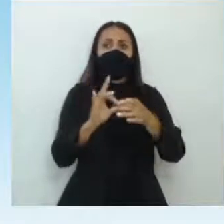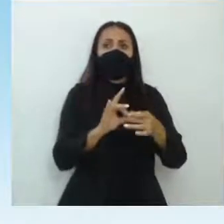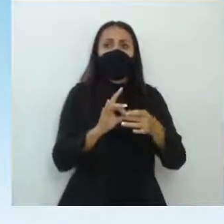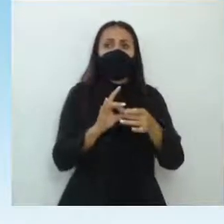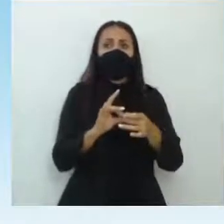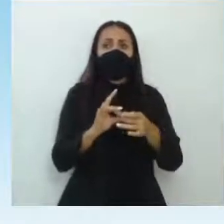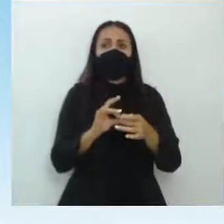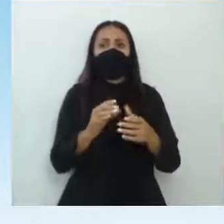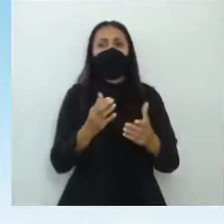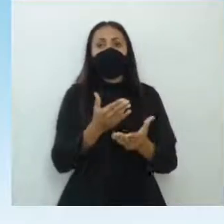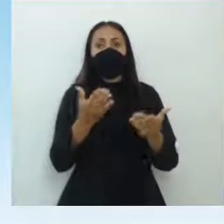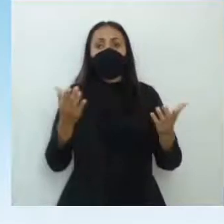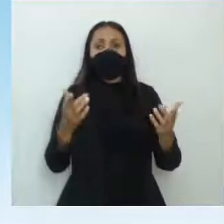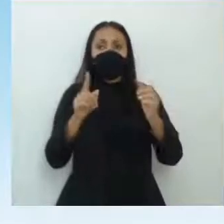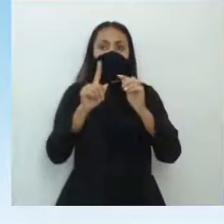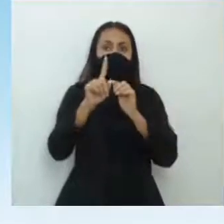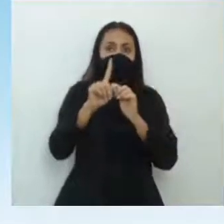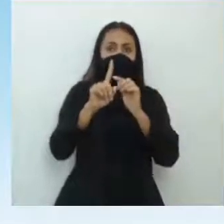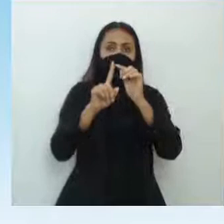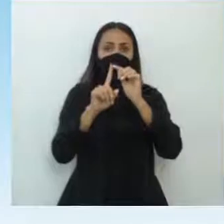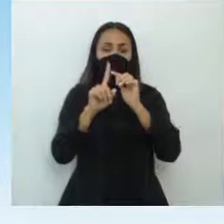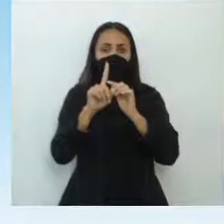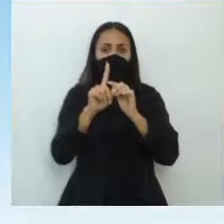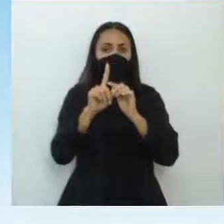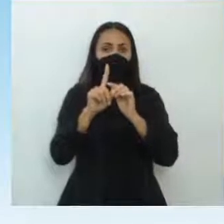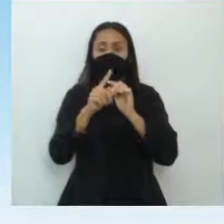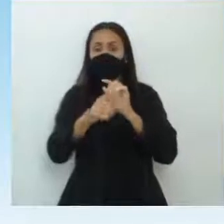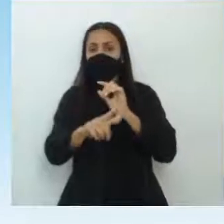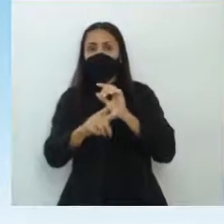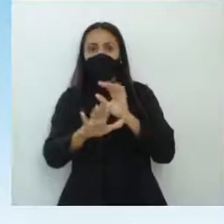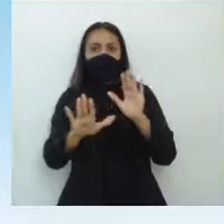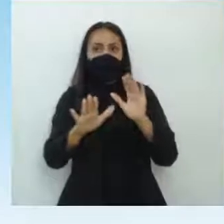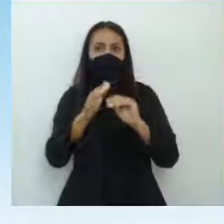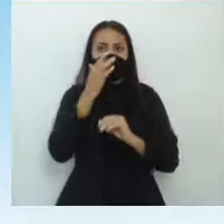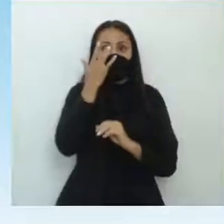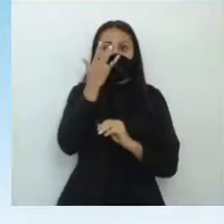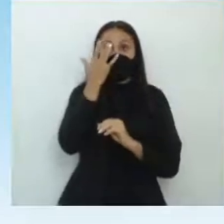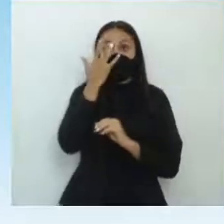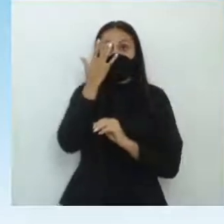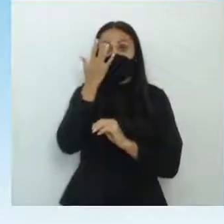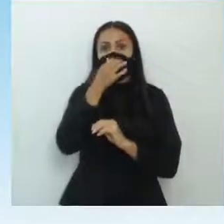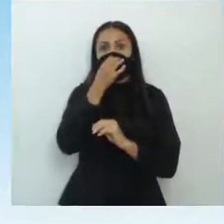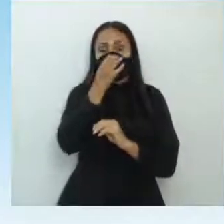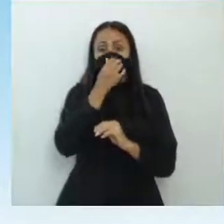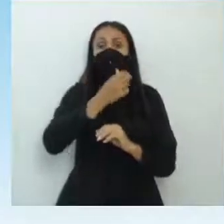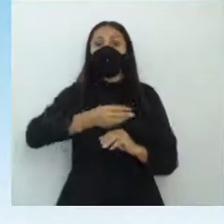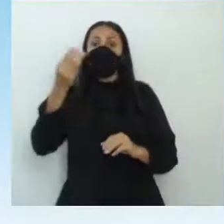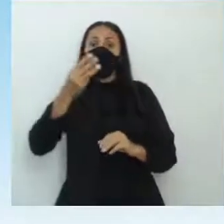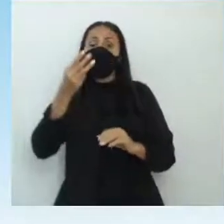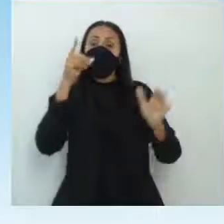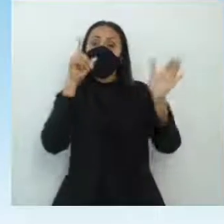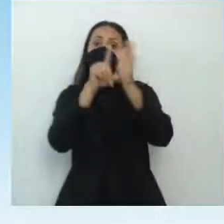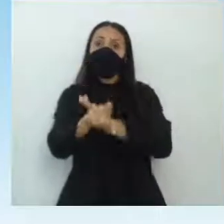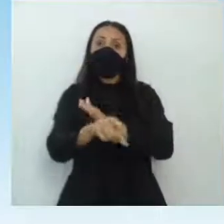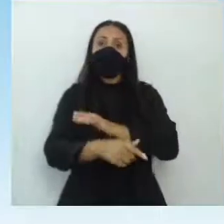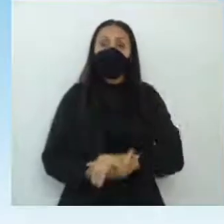nenhuma ligação, portanto, com o aumento da temperatura. Já na terceira